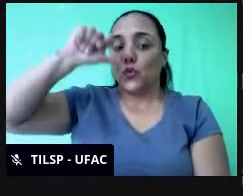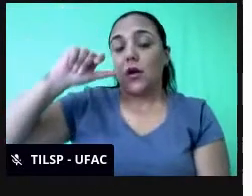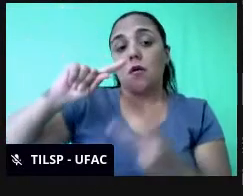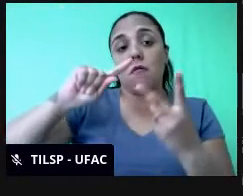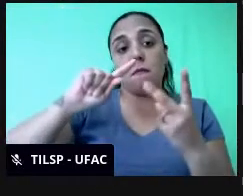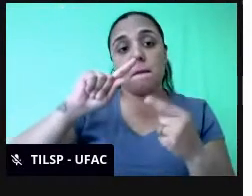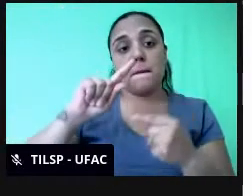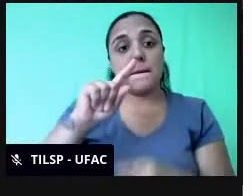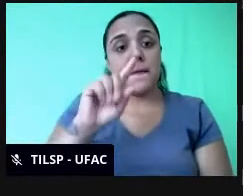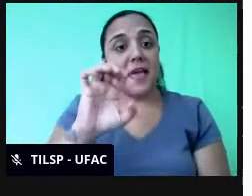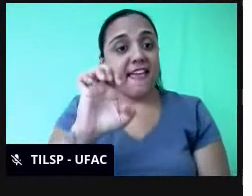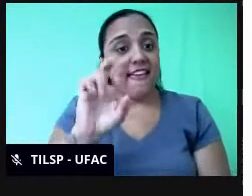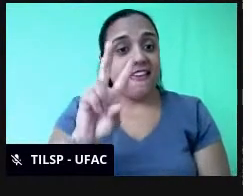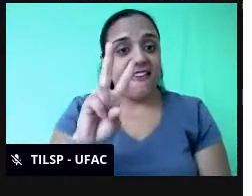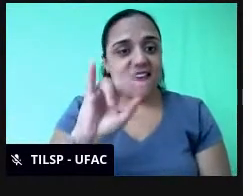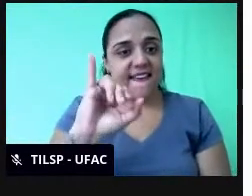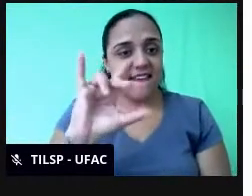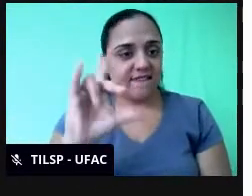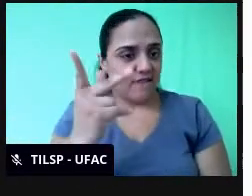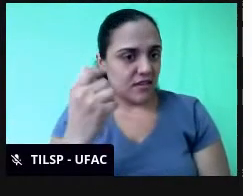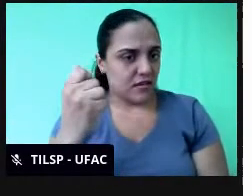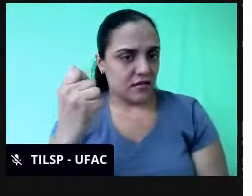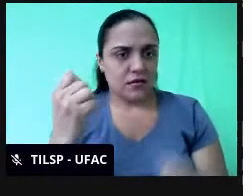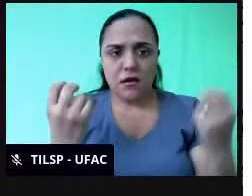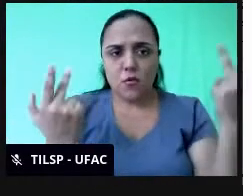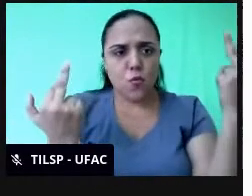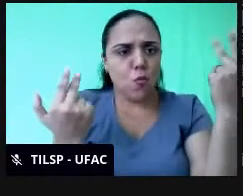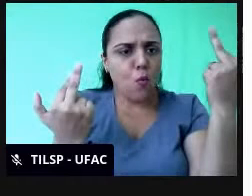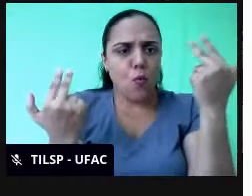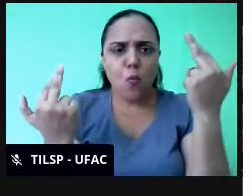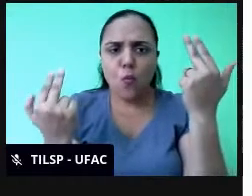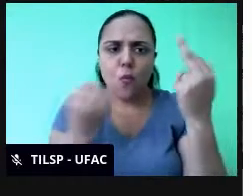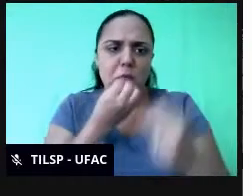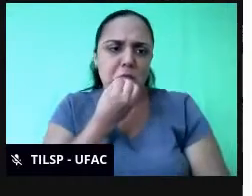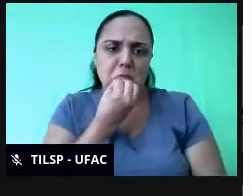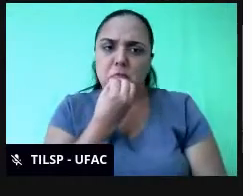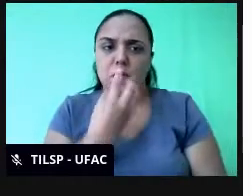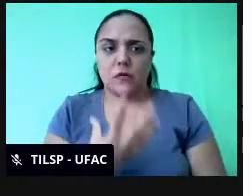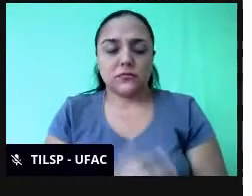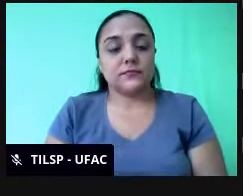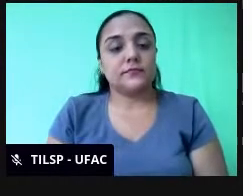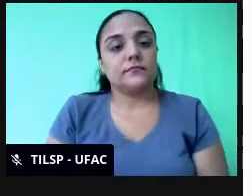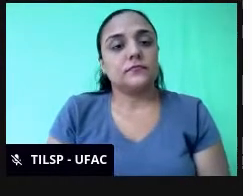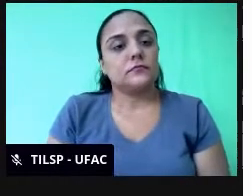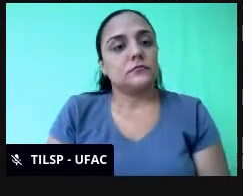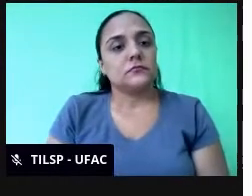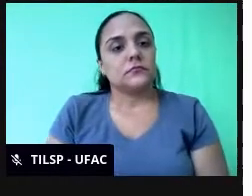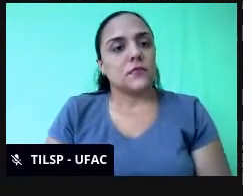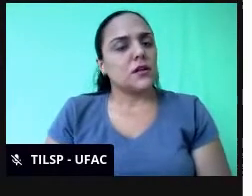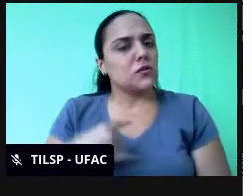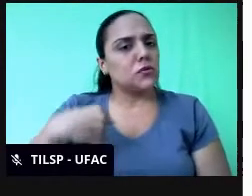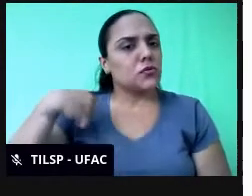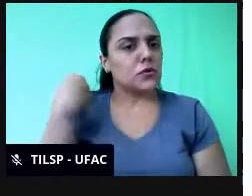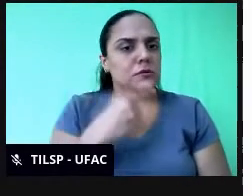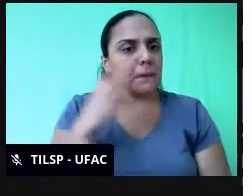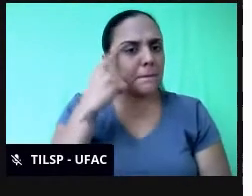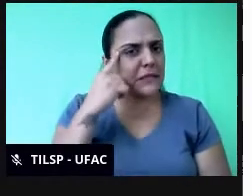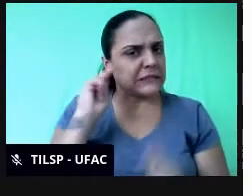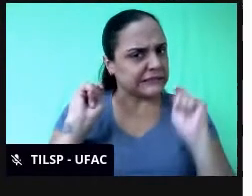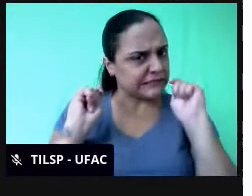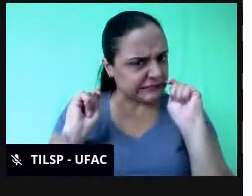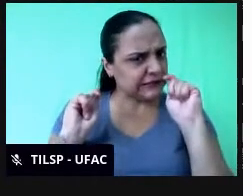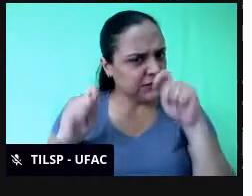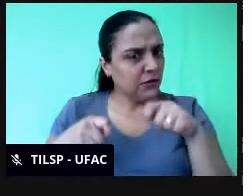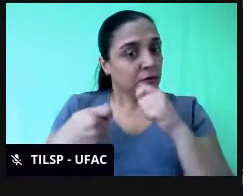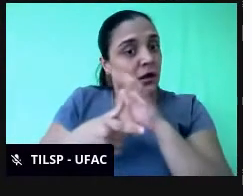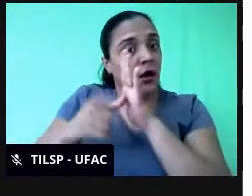ele é tão bom quanto um whey. Bom, gente, será que a gente pode concluir isso? Primeiro que a gente tem que ver se o